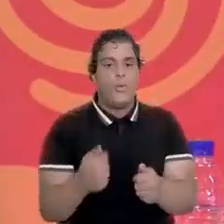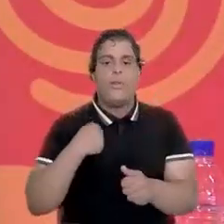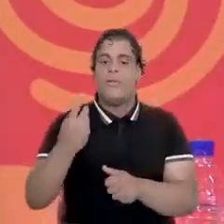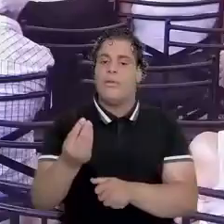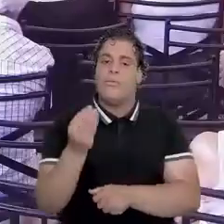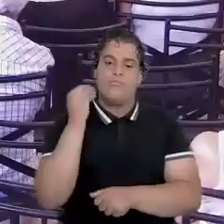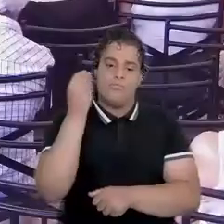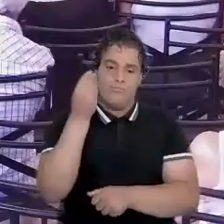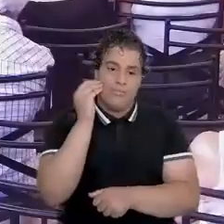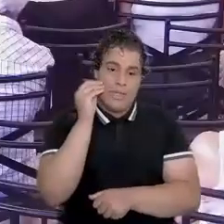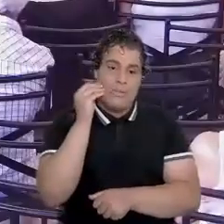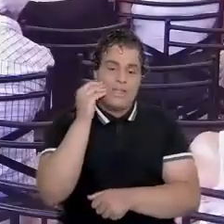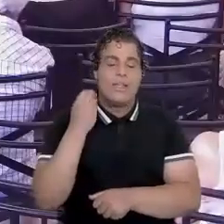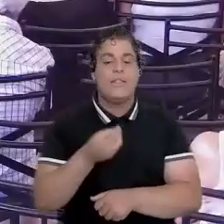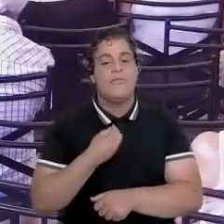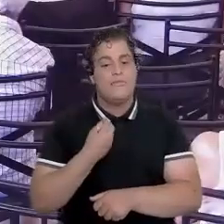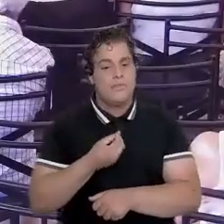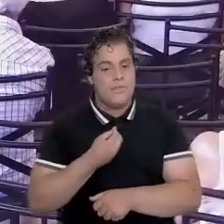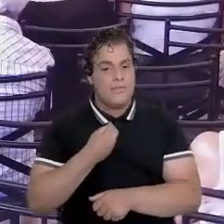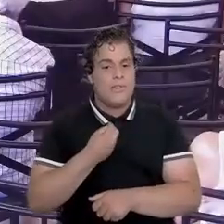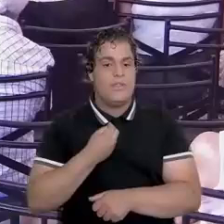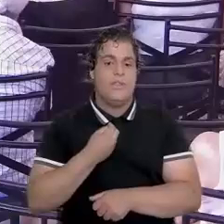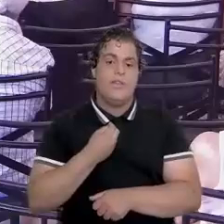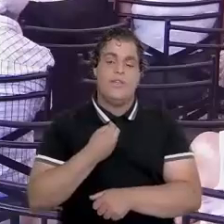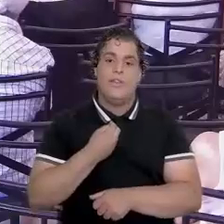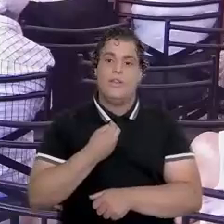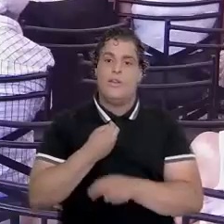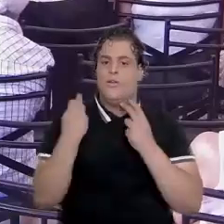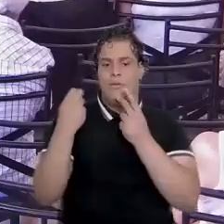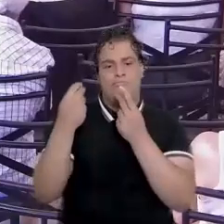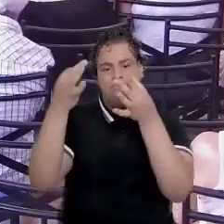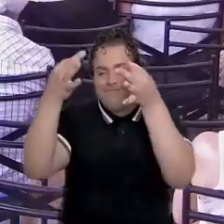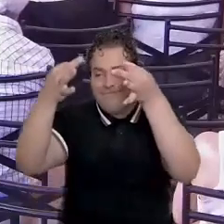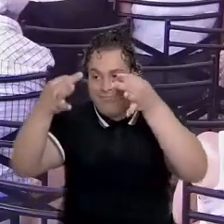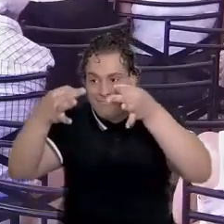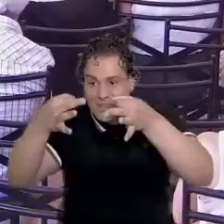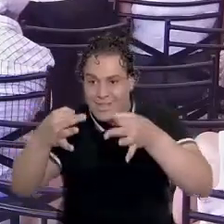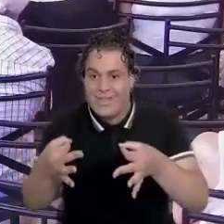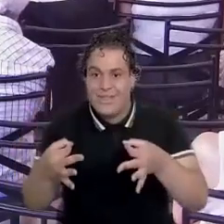ali, com certeza, está aqui dentro e está saindo na forma